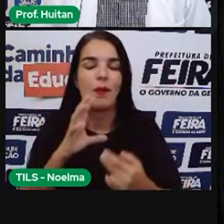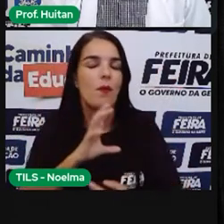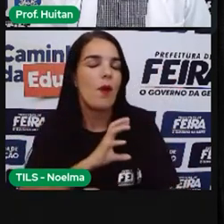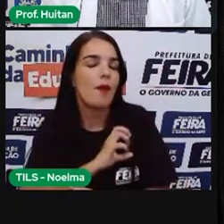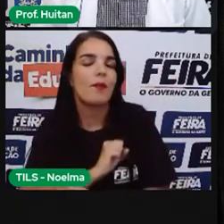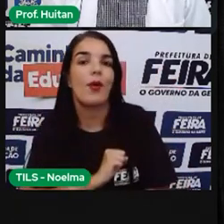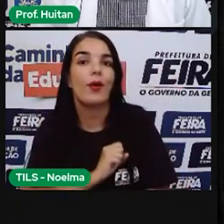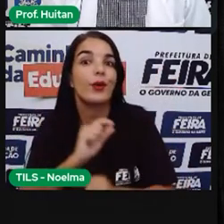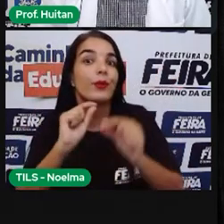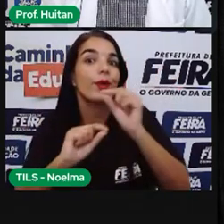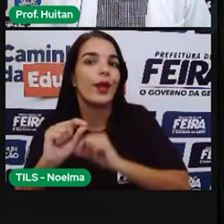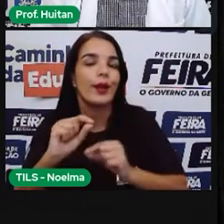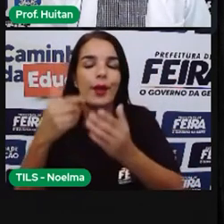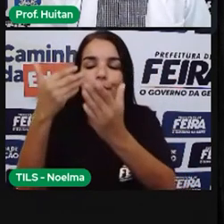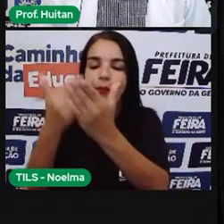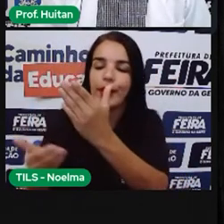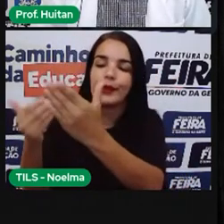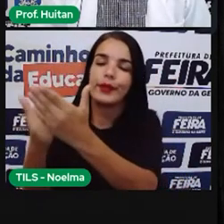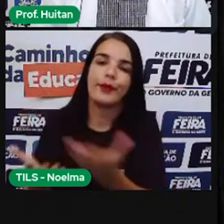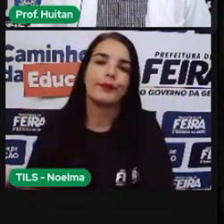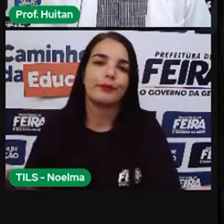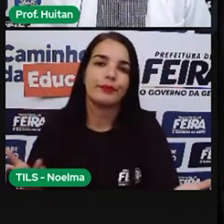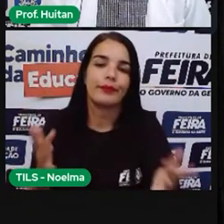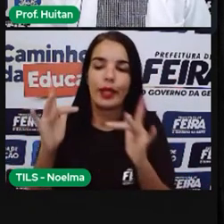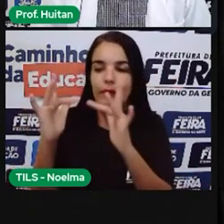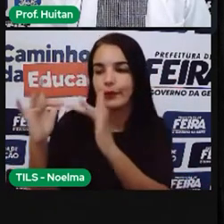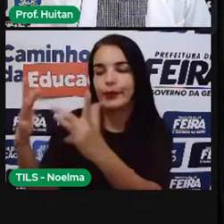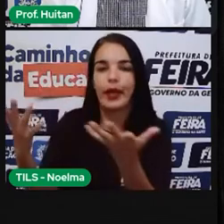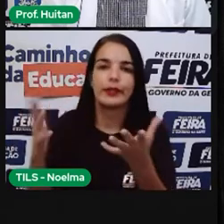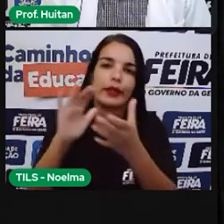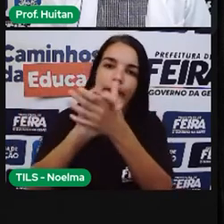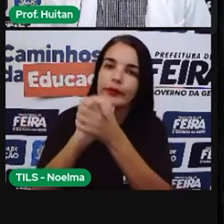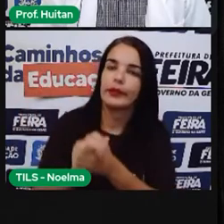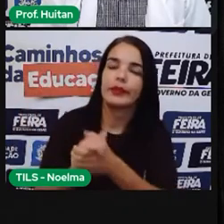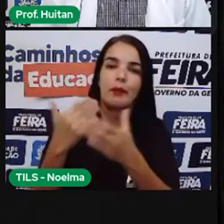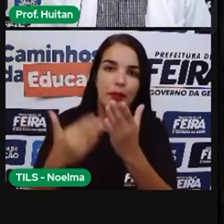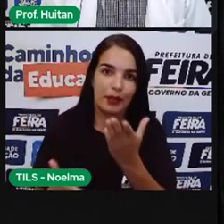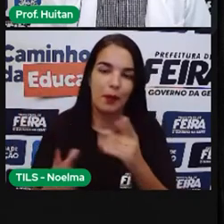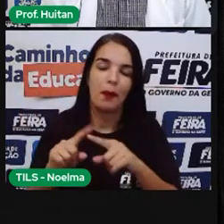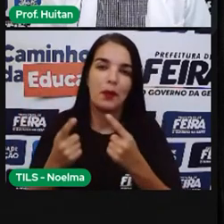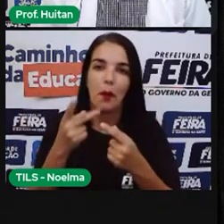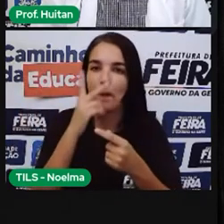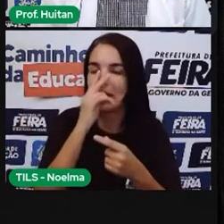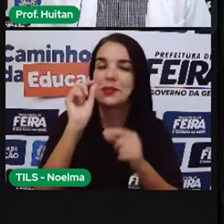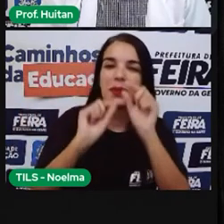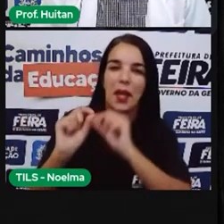que não se conforma em ter perdido a amada. É mais uma forma